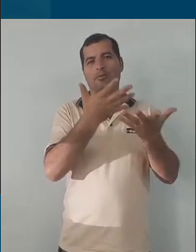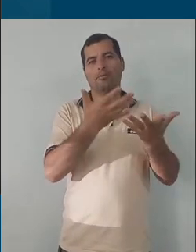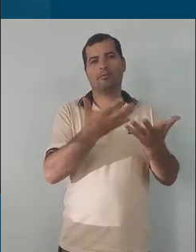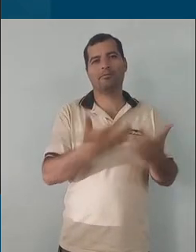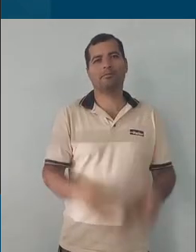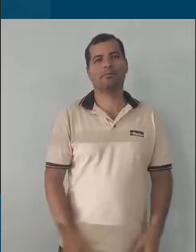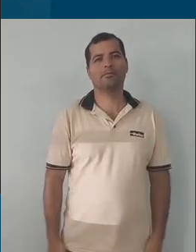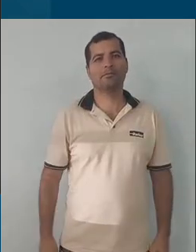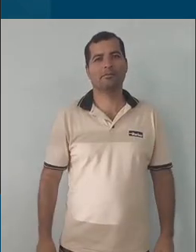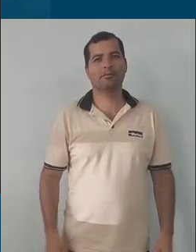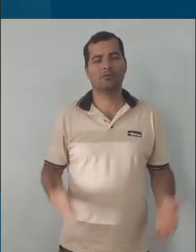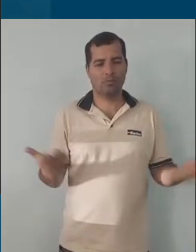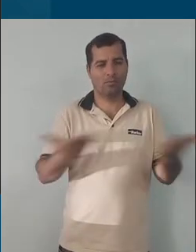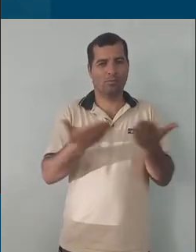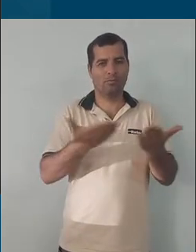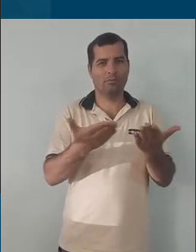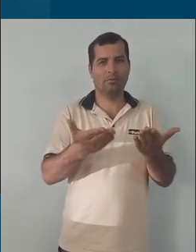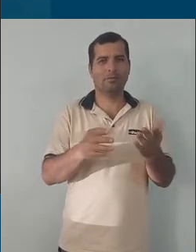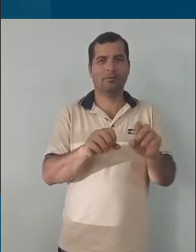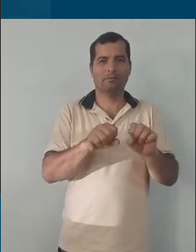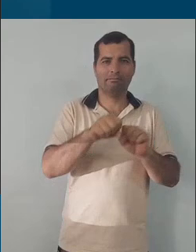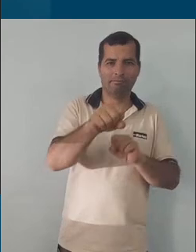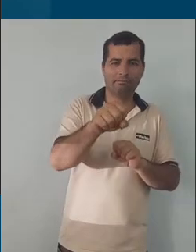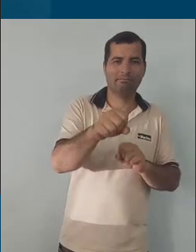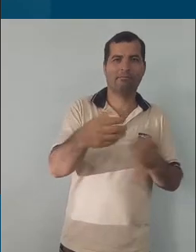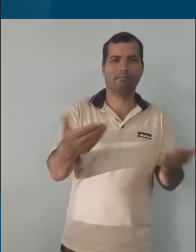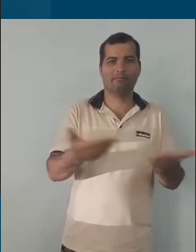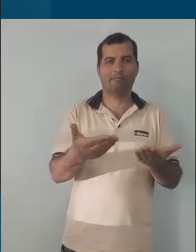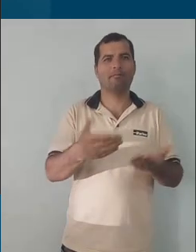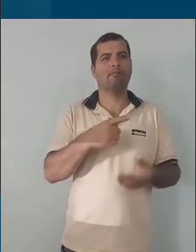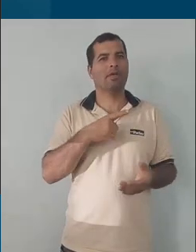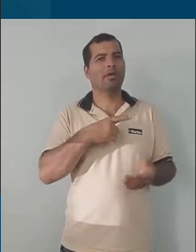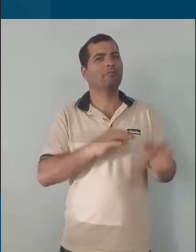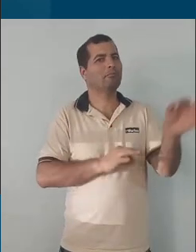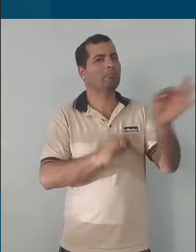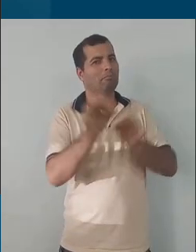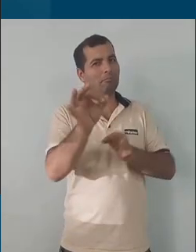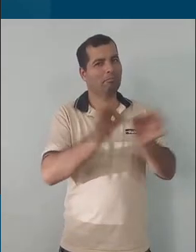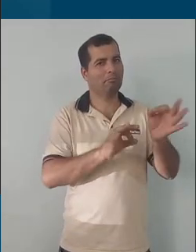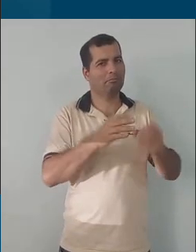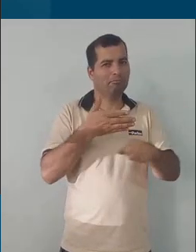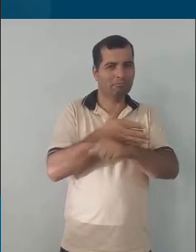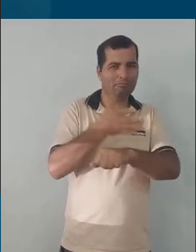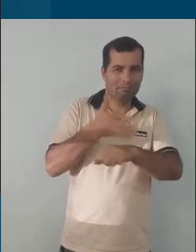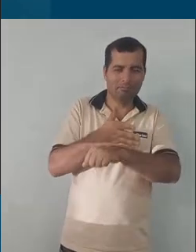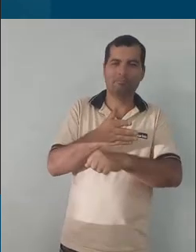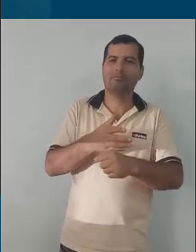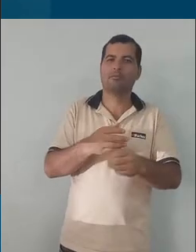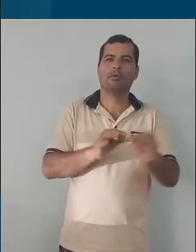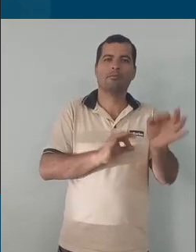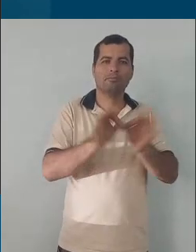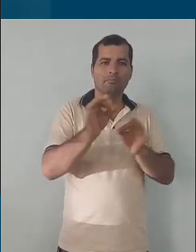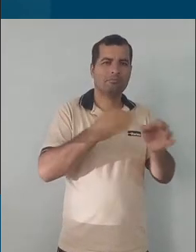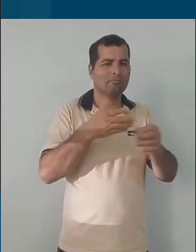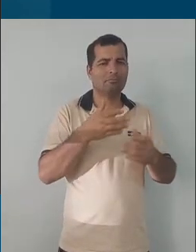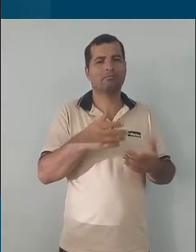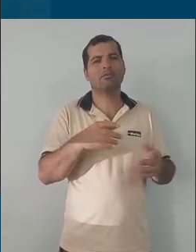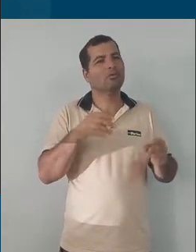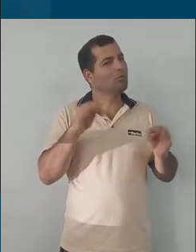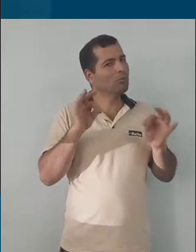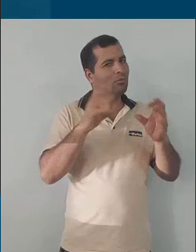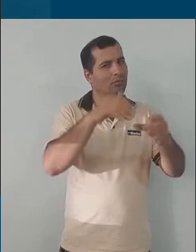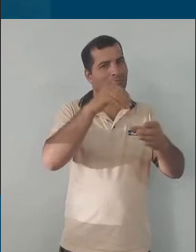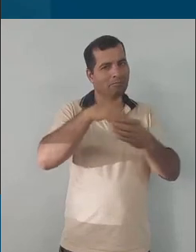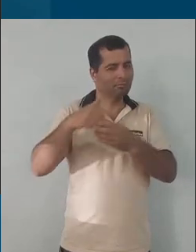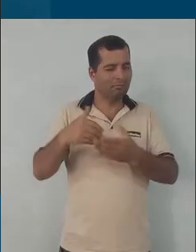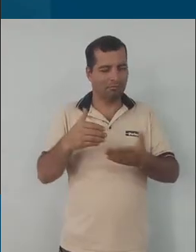essa etapa que nós estamos percorrendo de elaboração autoral, participativa, democrática, né, do currículo da cidade de